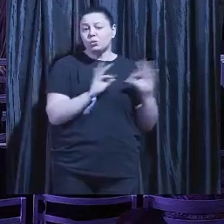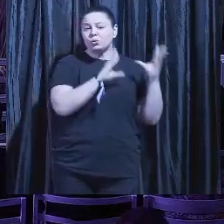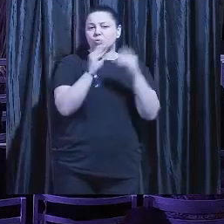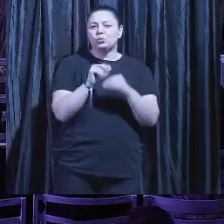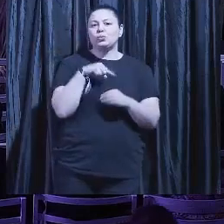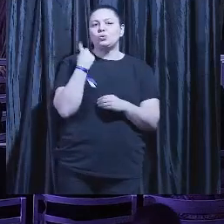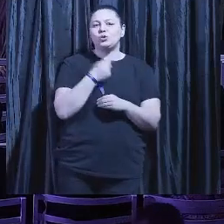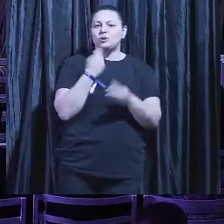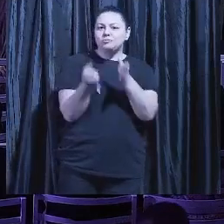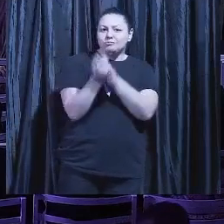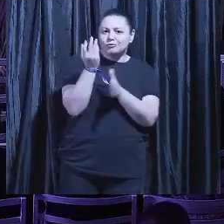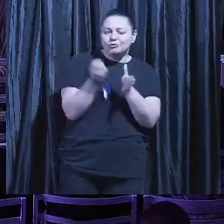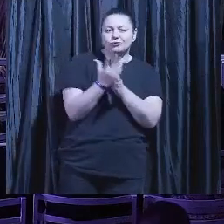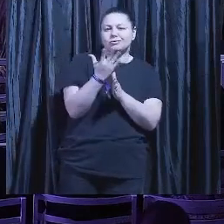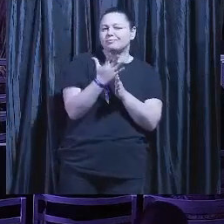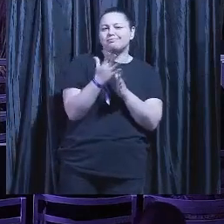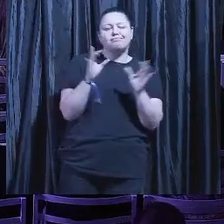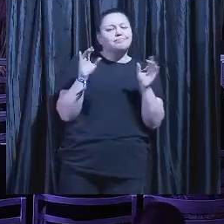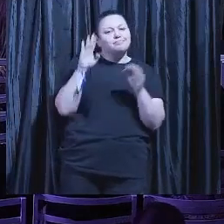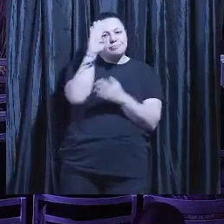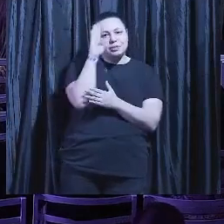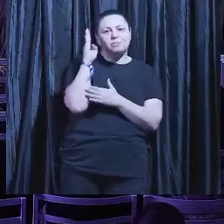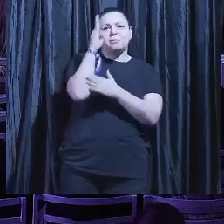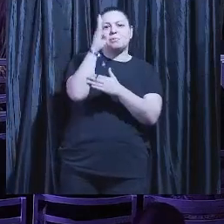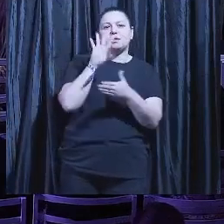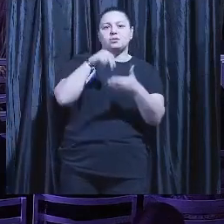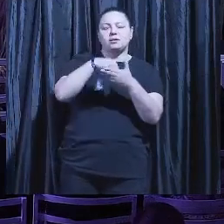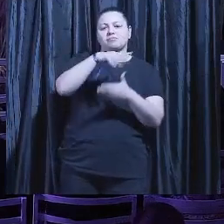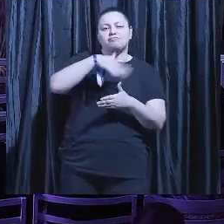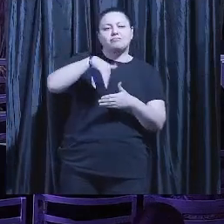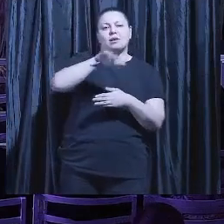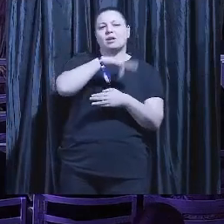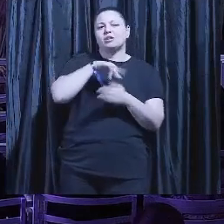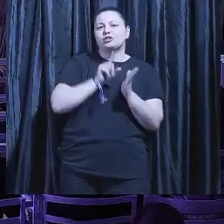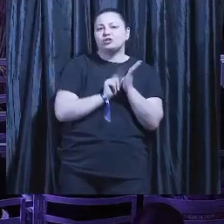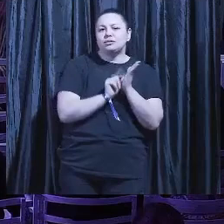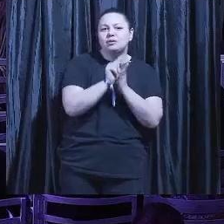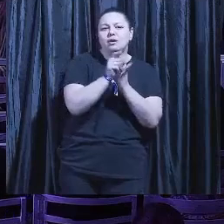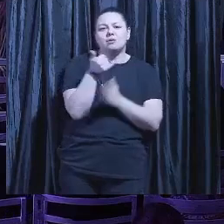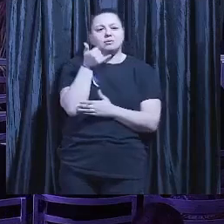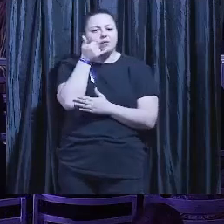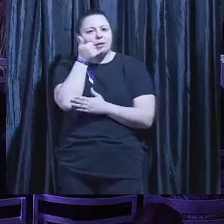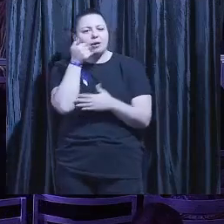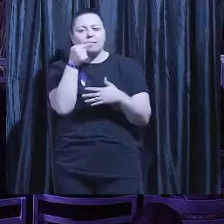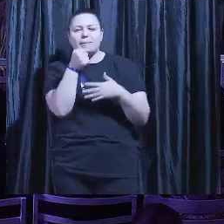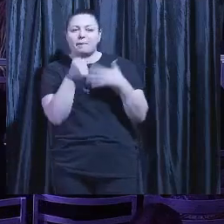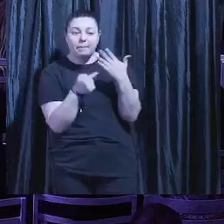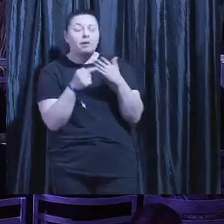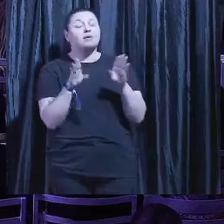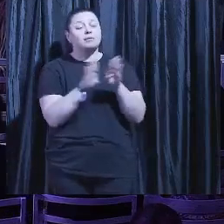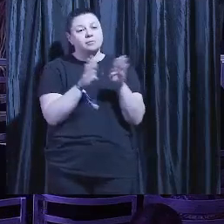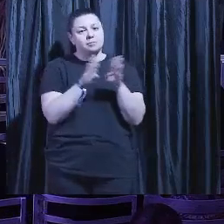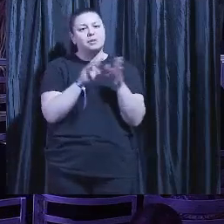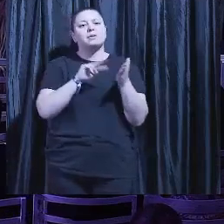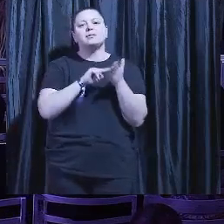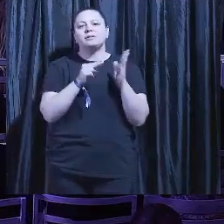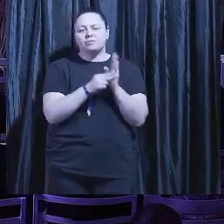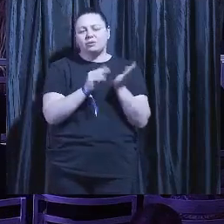consumindo, especialmente no ambiente digital, nos nossos aparelhos de telefone, etc., também são dados, e como que a gente se relaciona